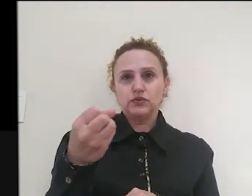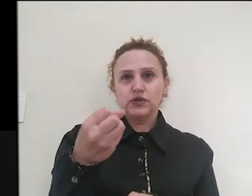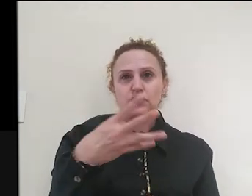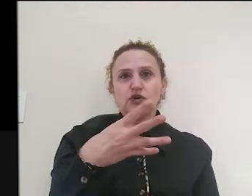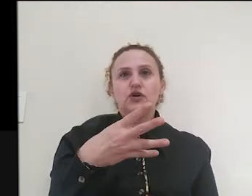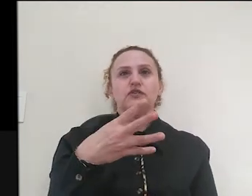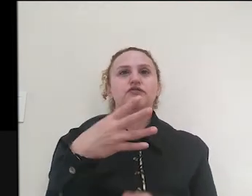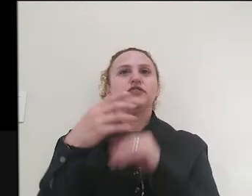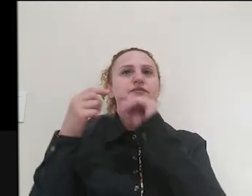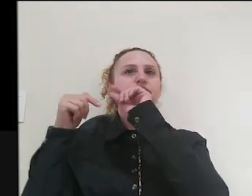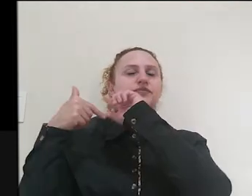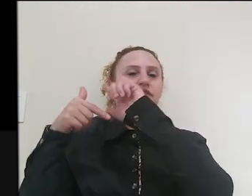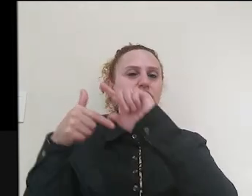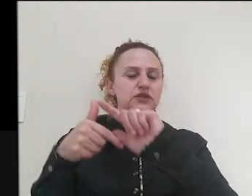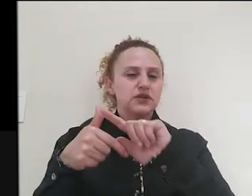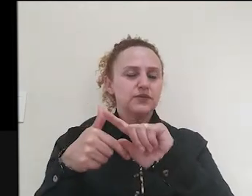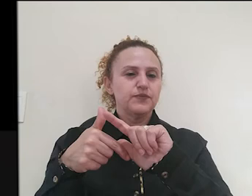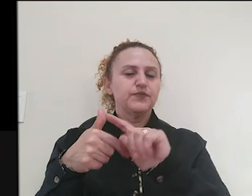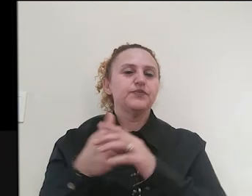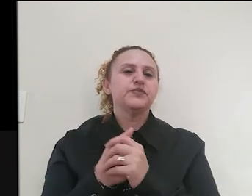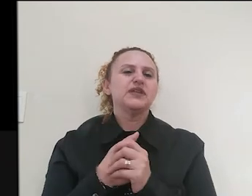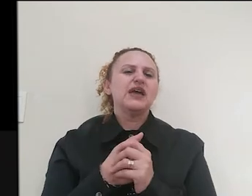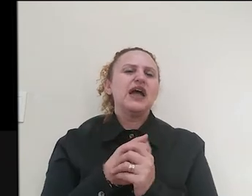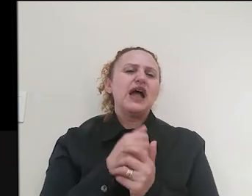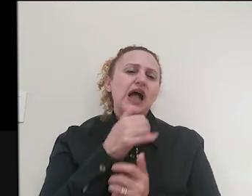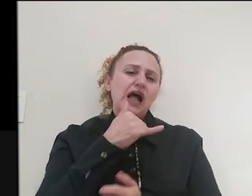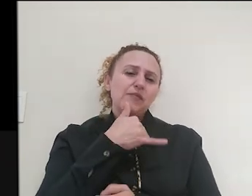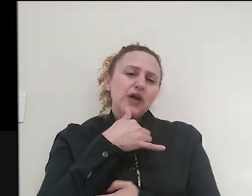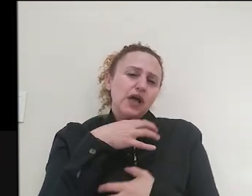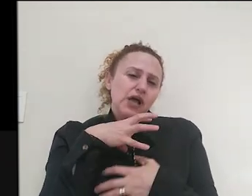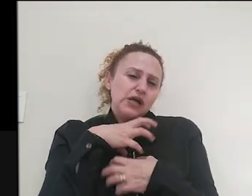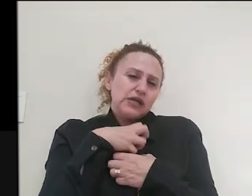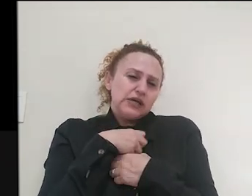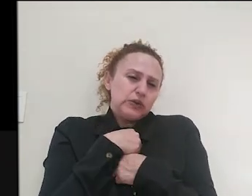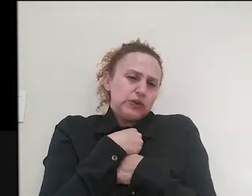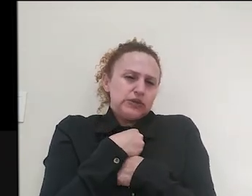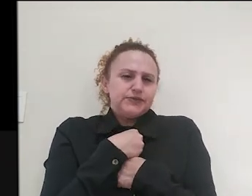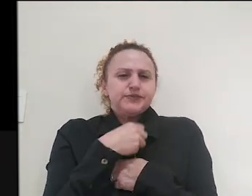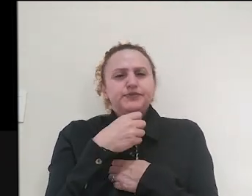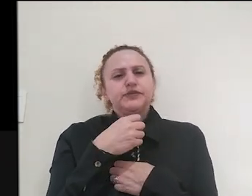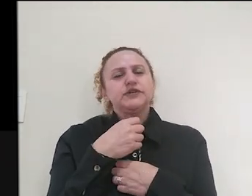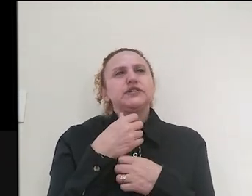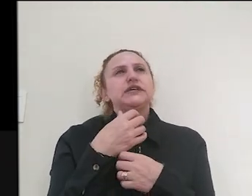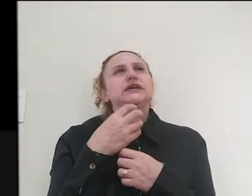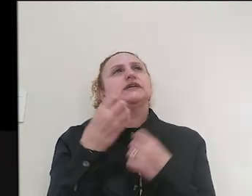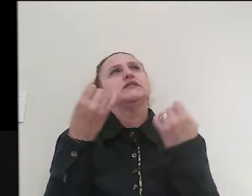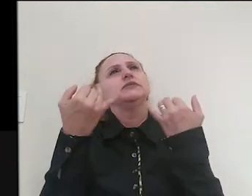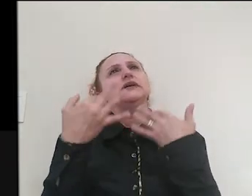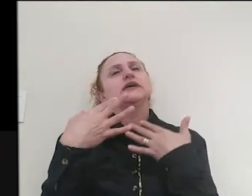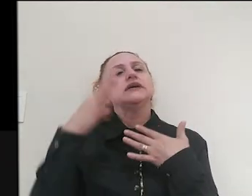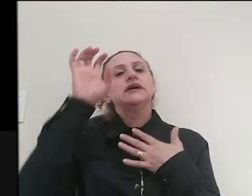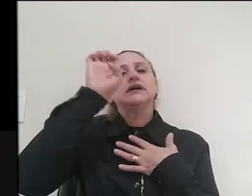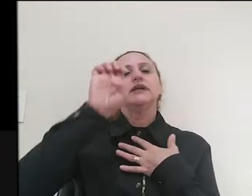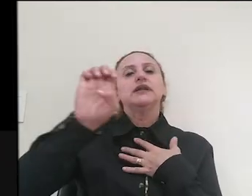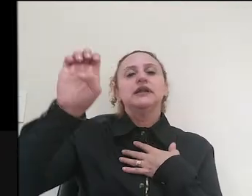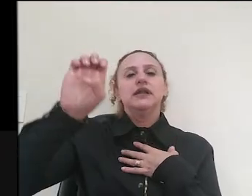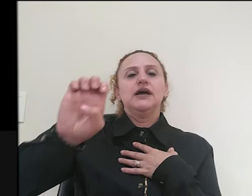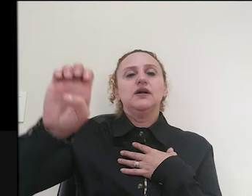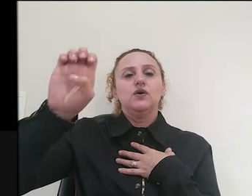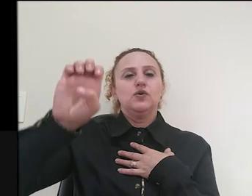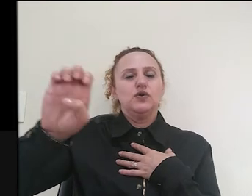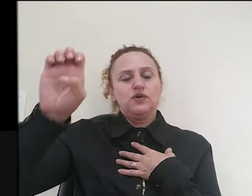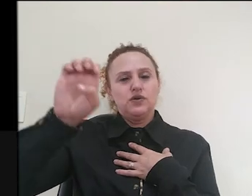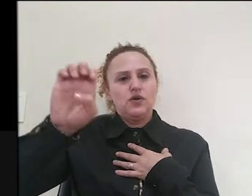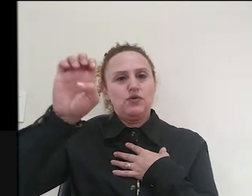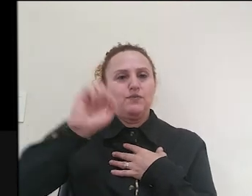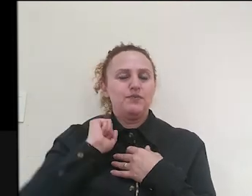tradição, melancolia, remotismo espacial e temporal. Lembre que na Europa os autores vão se